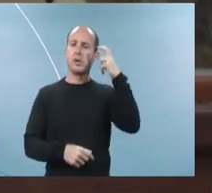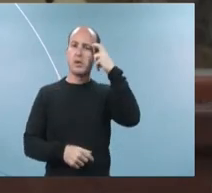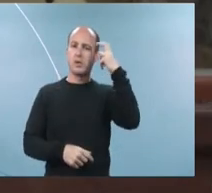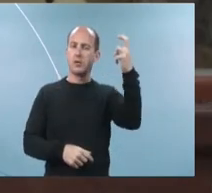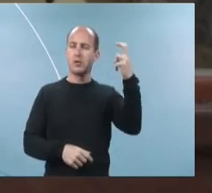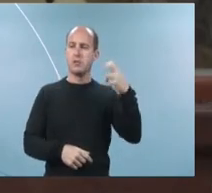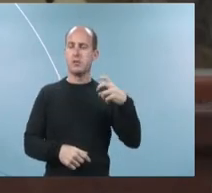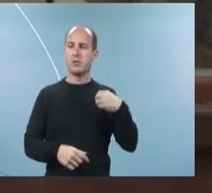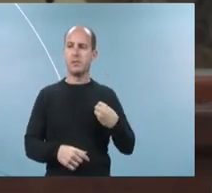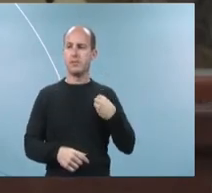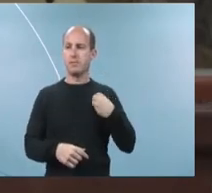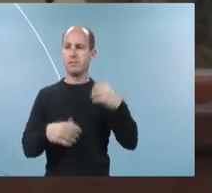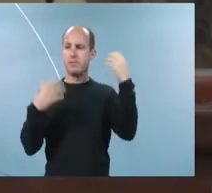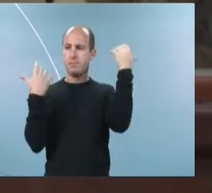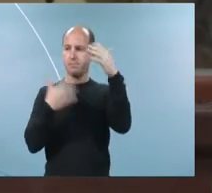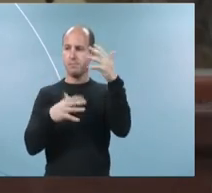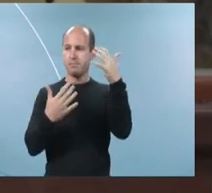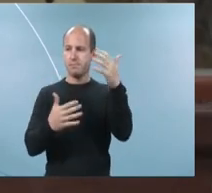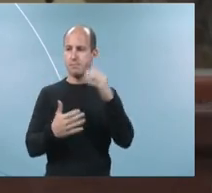Vamos parabenizar?